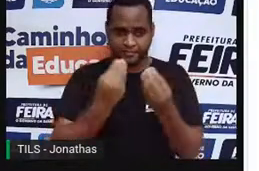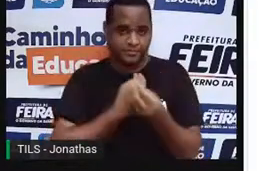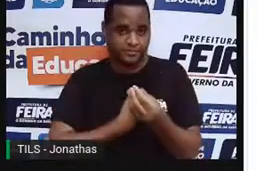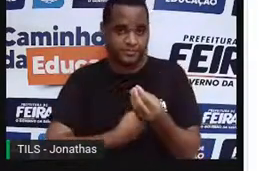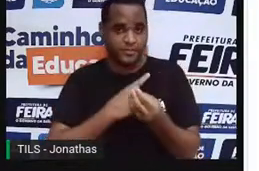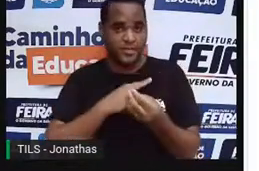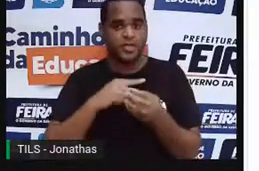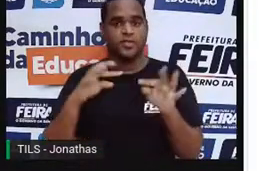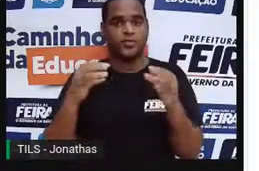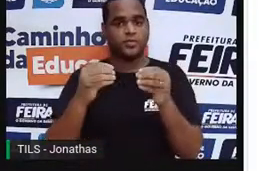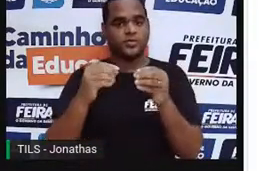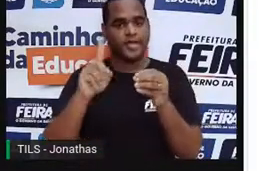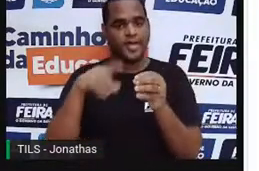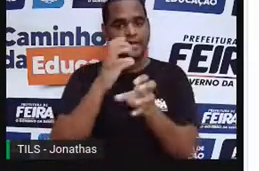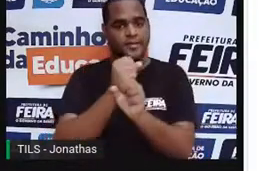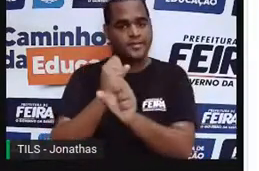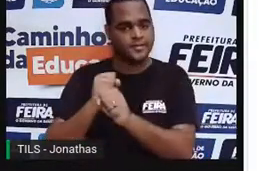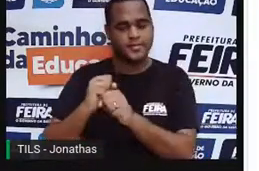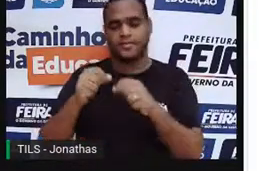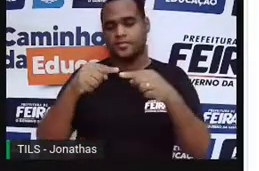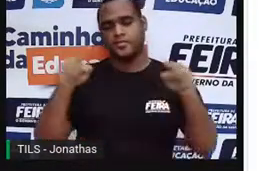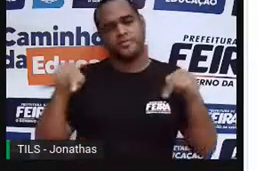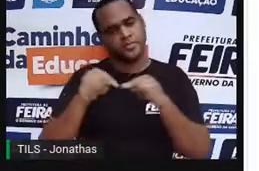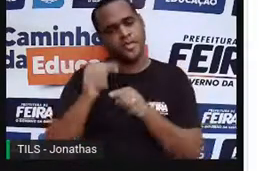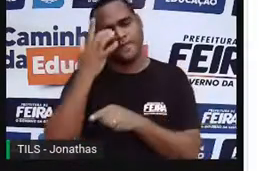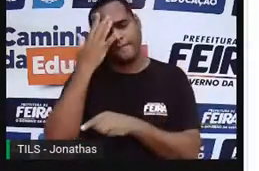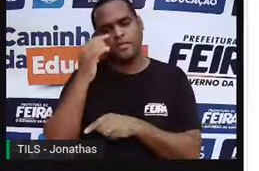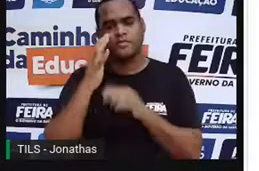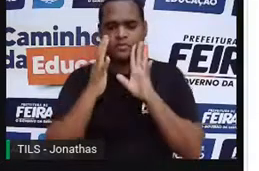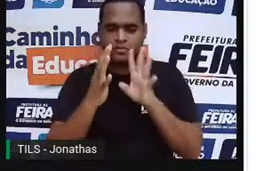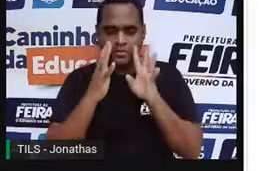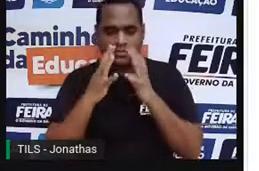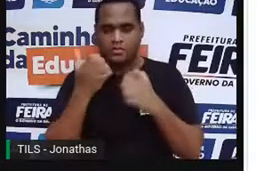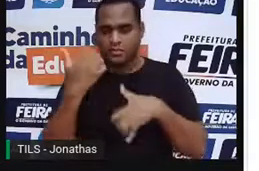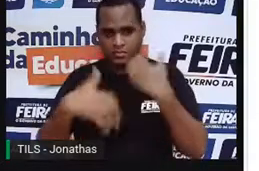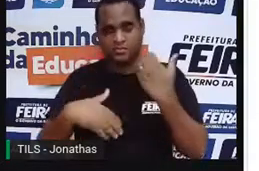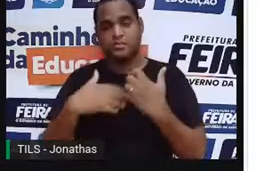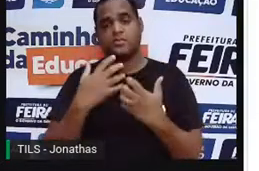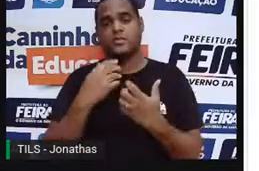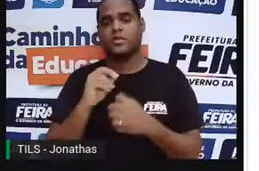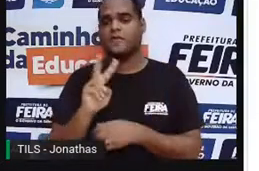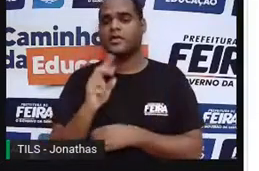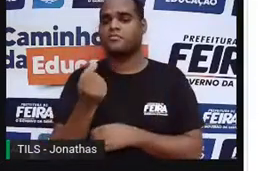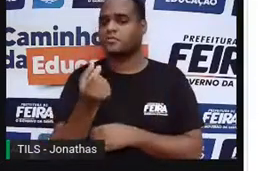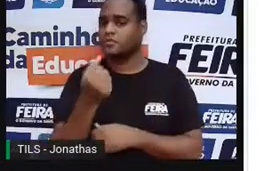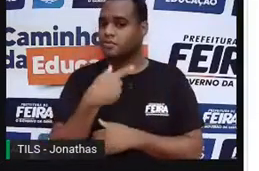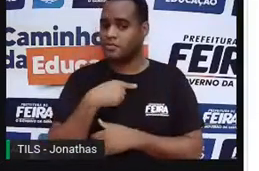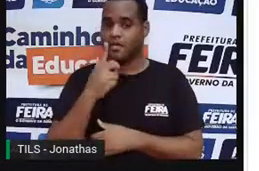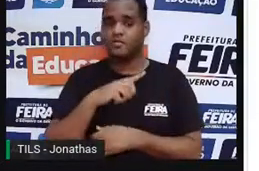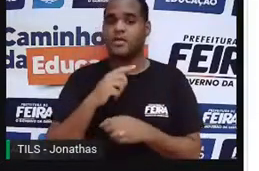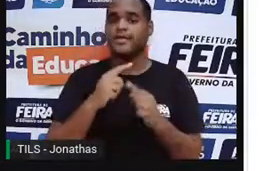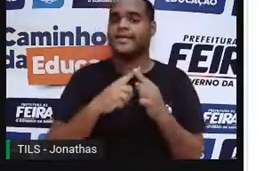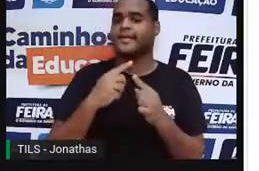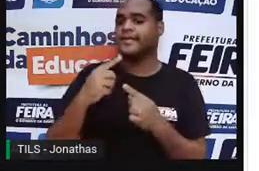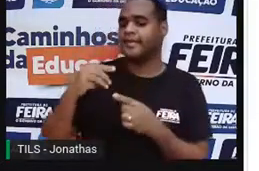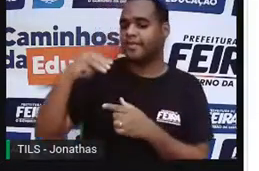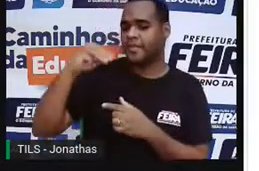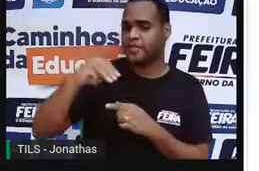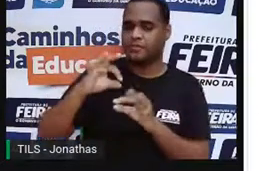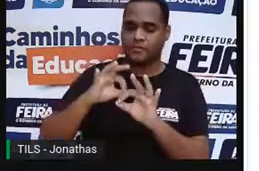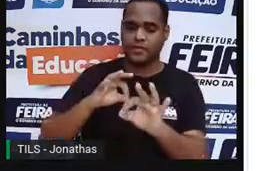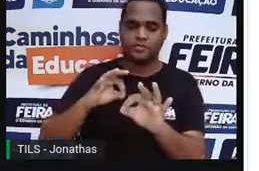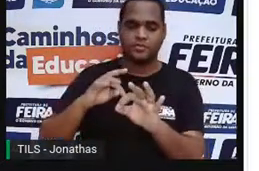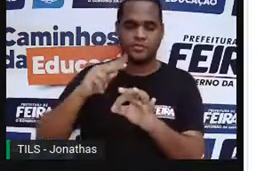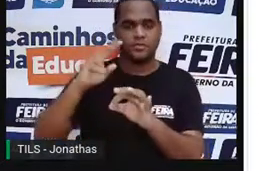metros quadrados no total tem um terreno fica fácil descobrir o valor dele e para descobrir quantos metros quadrados do